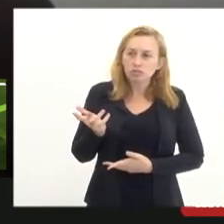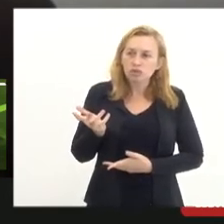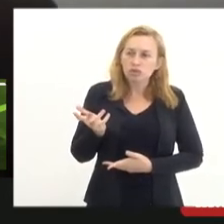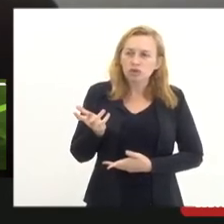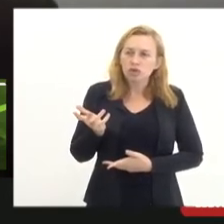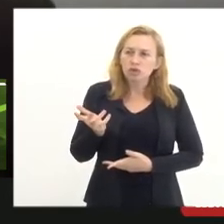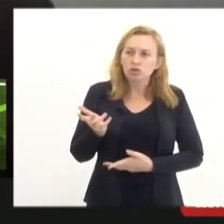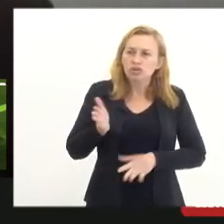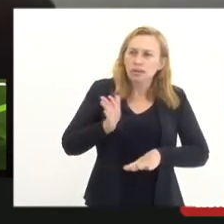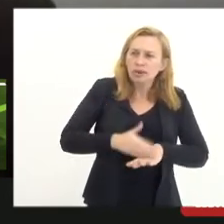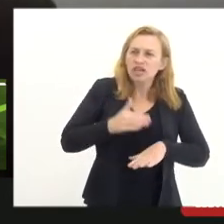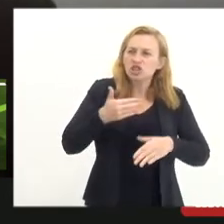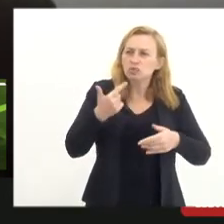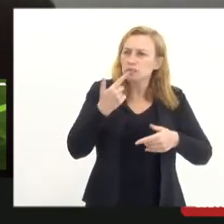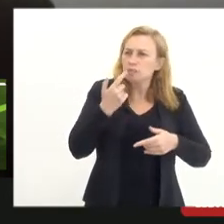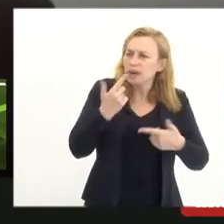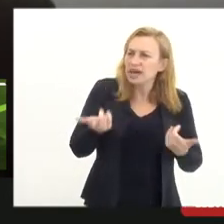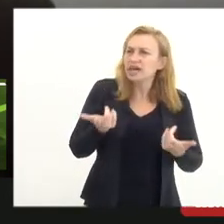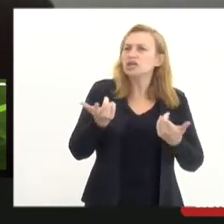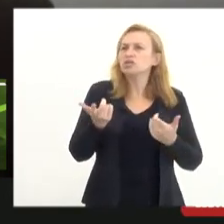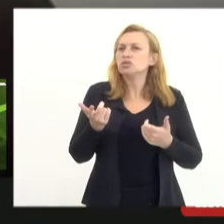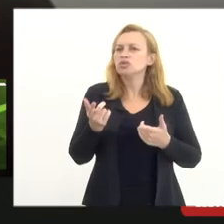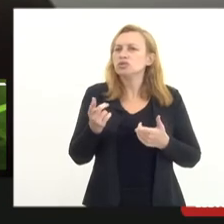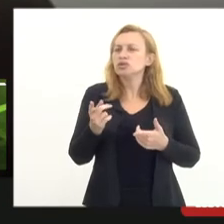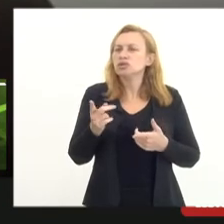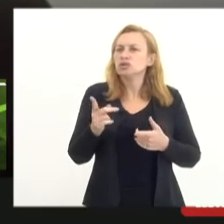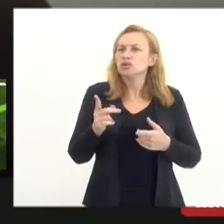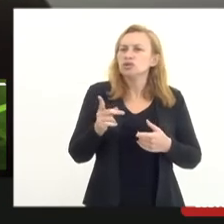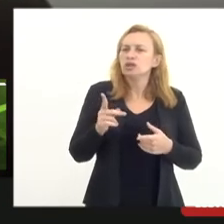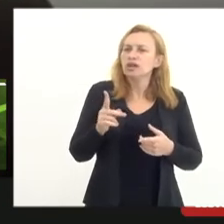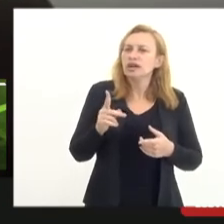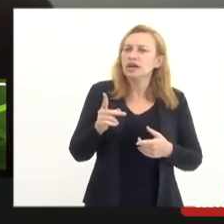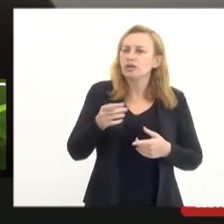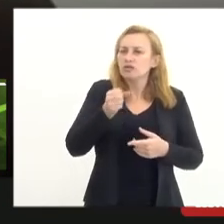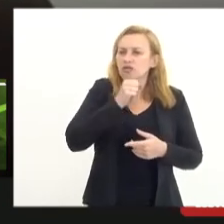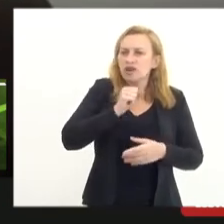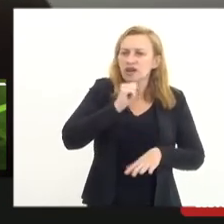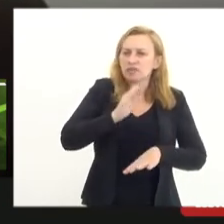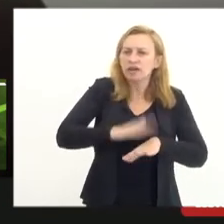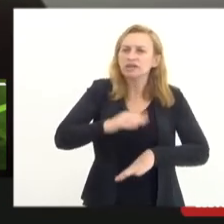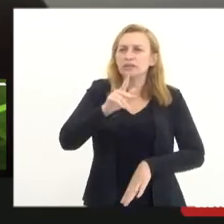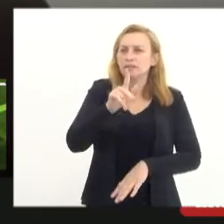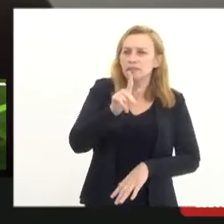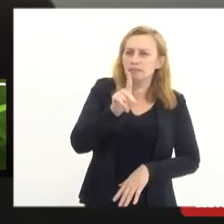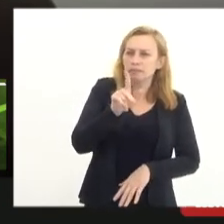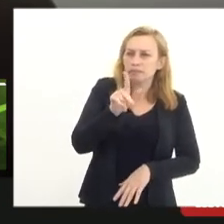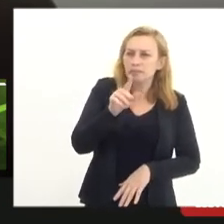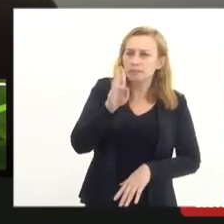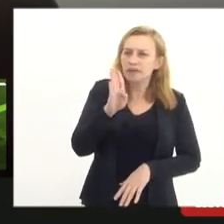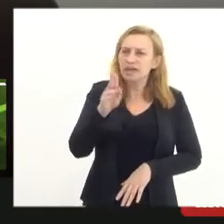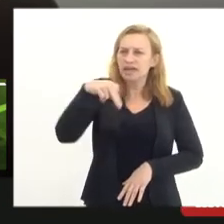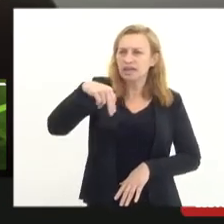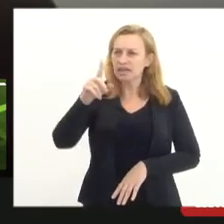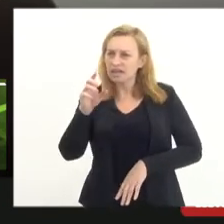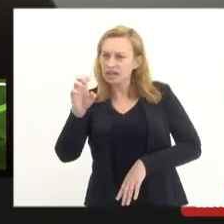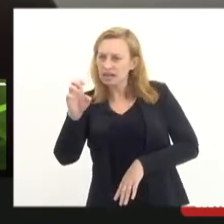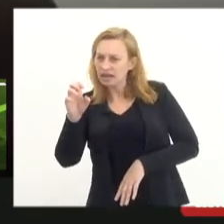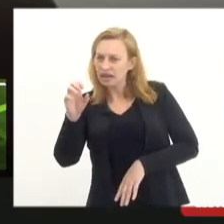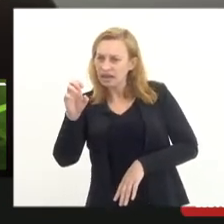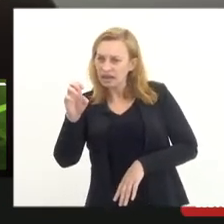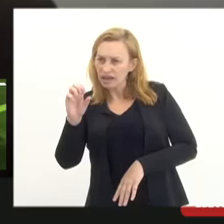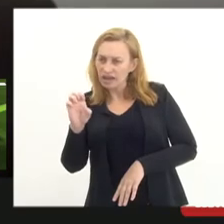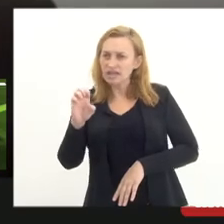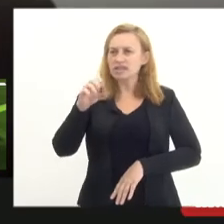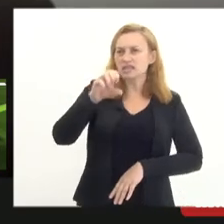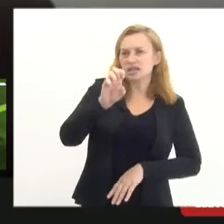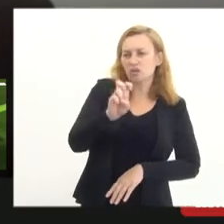o que está mais próximo, que está mais no pipeline, que é de uma rodada mais antiga, é o BMS 54. Ele tem uma parte em